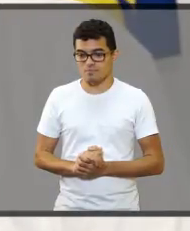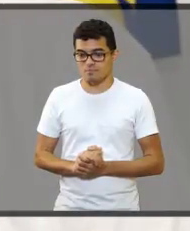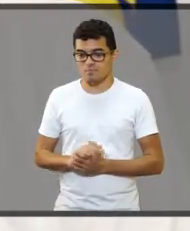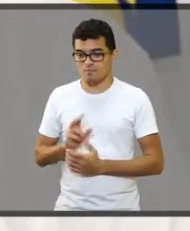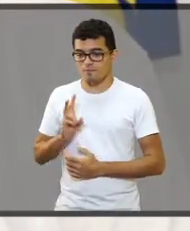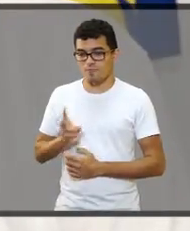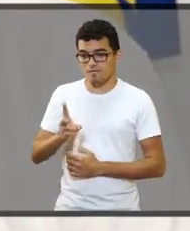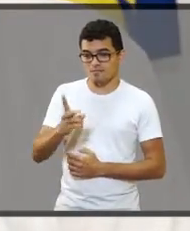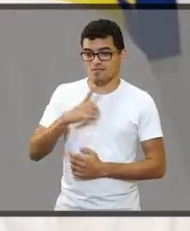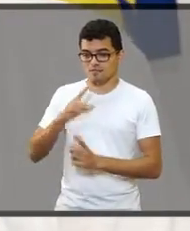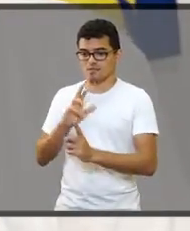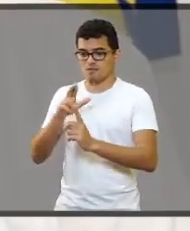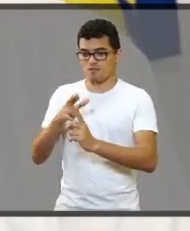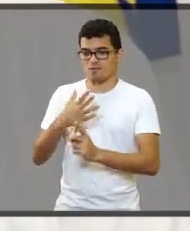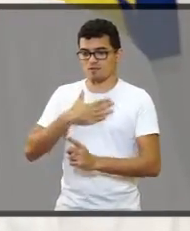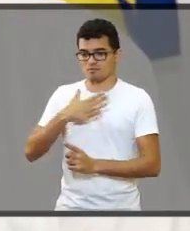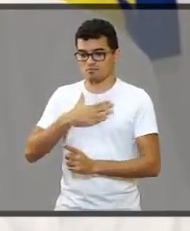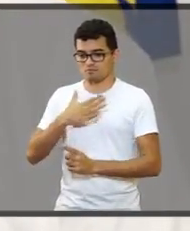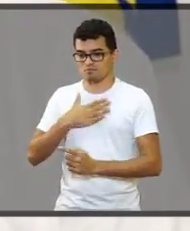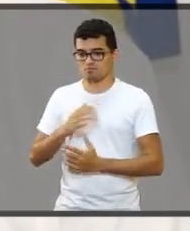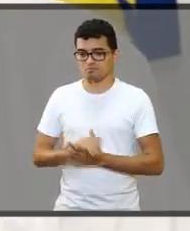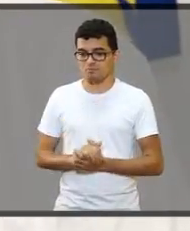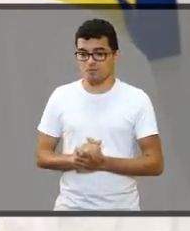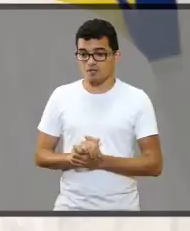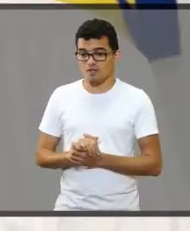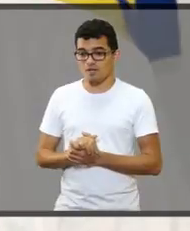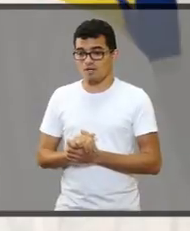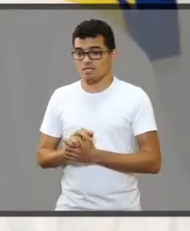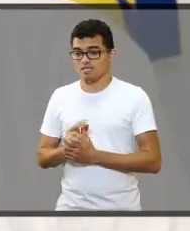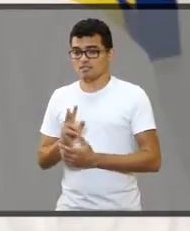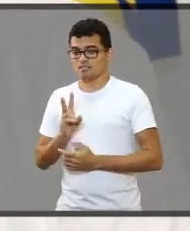vai ser referência para mim. Paca, minha